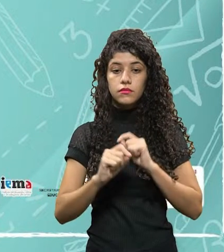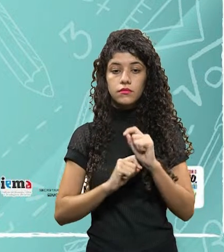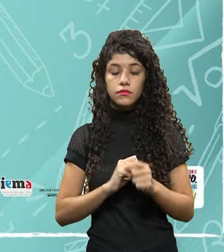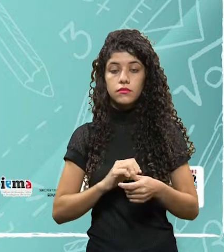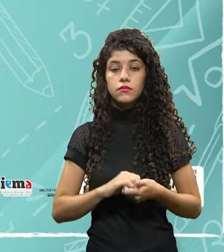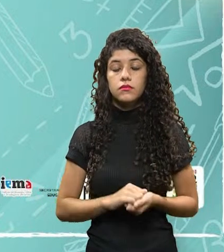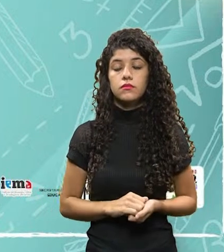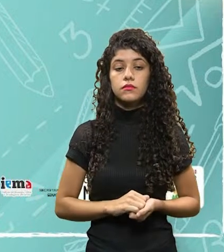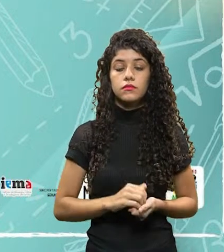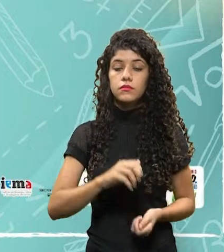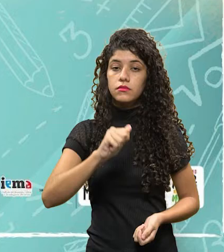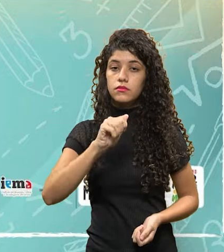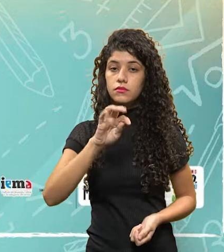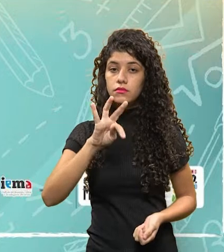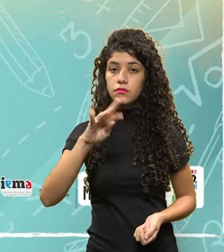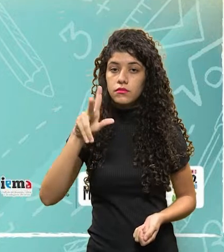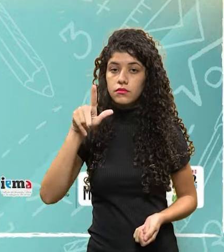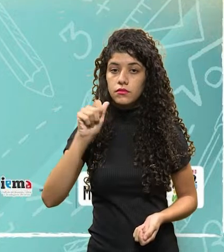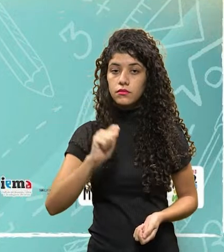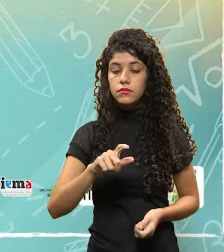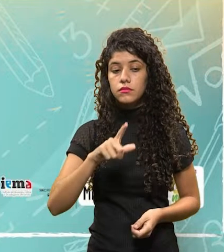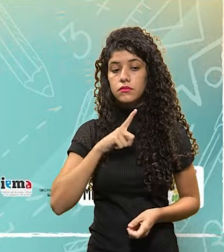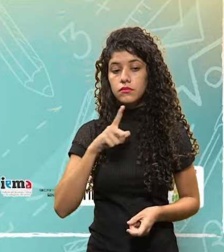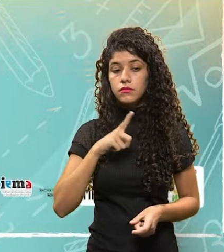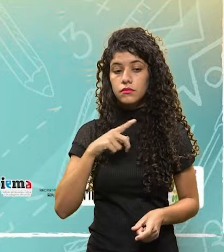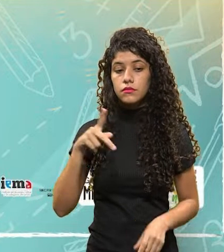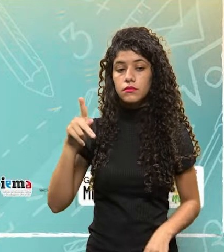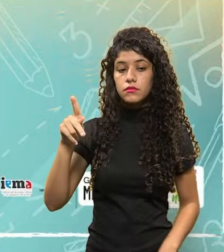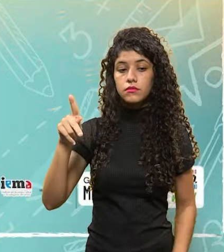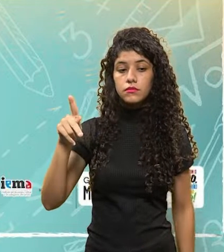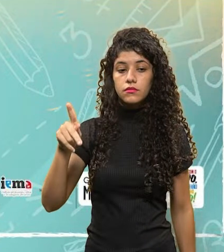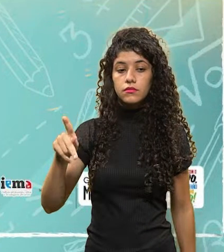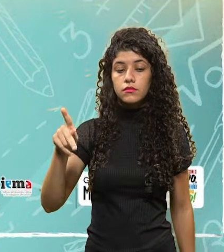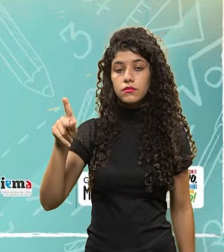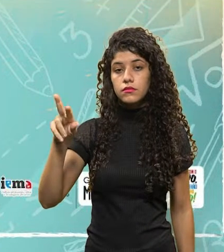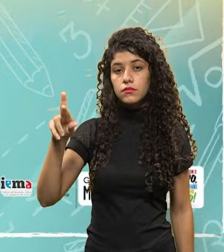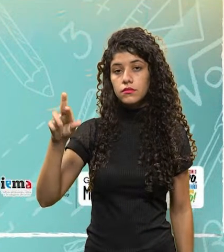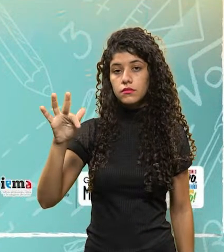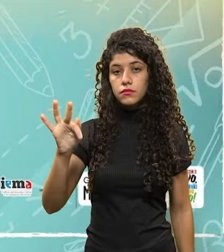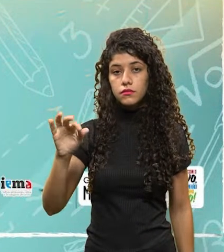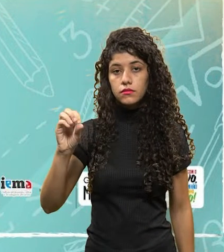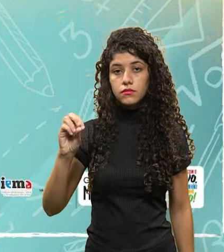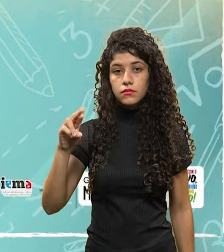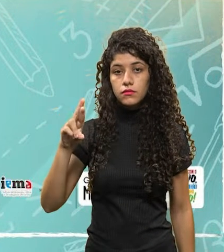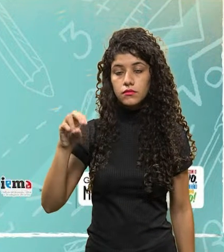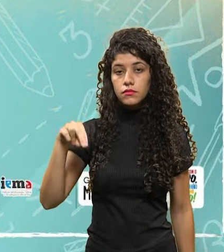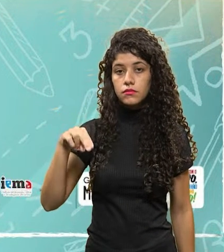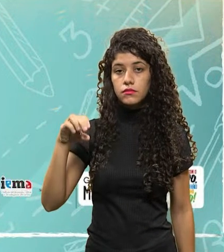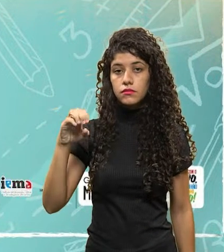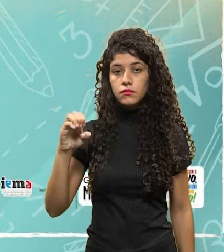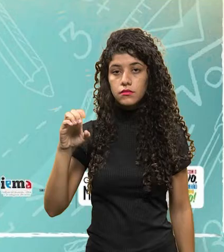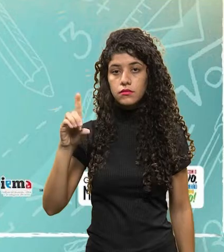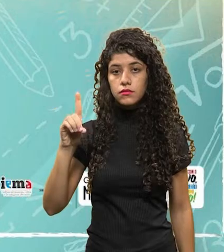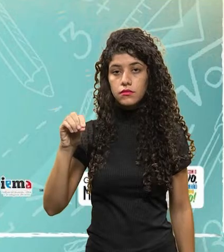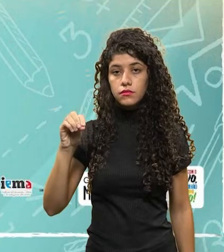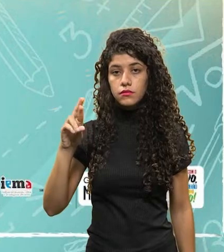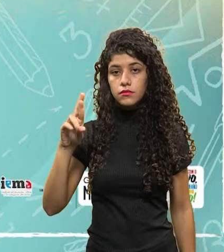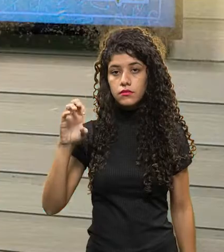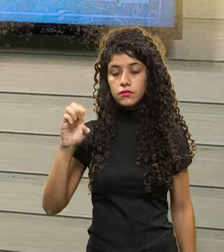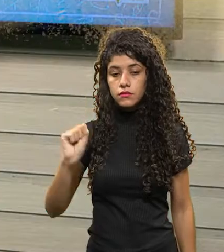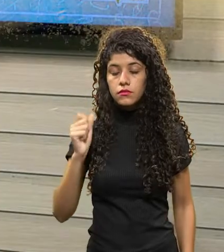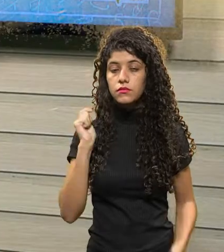ativo. E fornecedores. Então eu tenho uma obrigação a pagar com os fornecedores, no qual eu posso ter